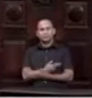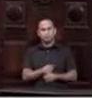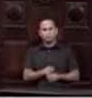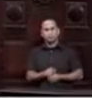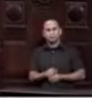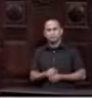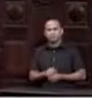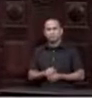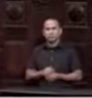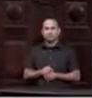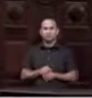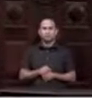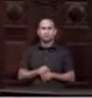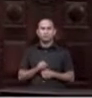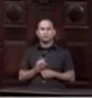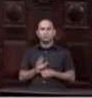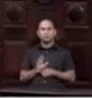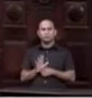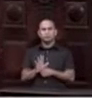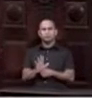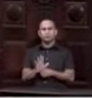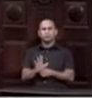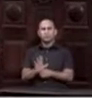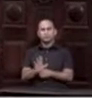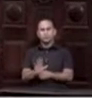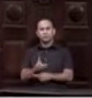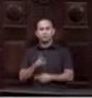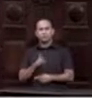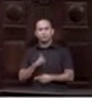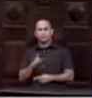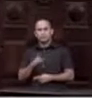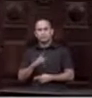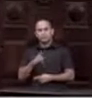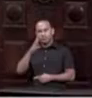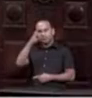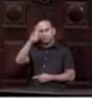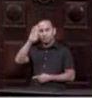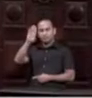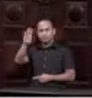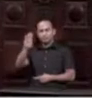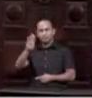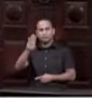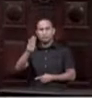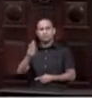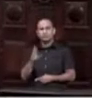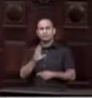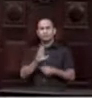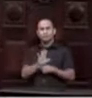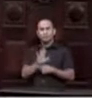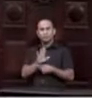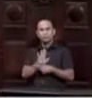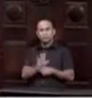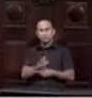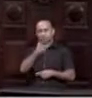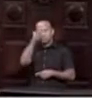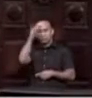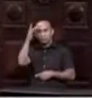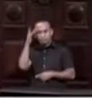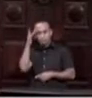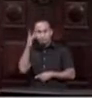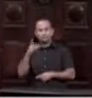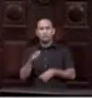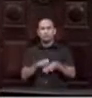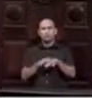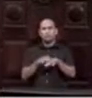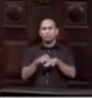a alta complexidade que é essencial para a remoção de pacientes do interior que